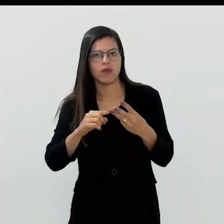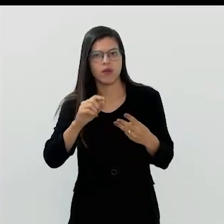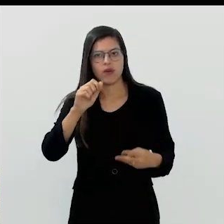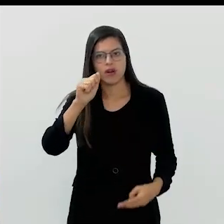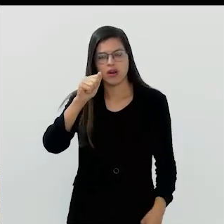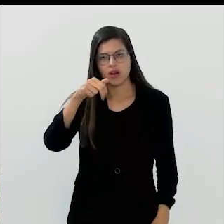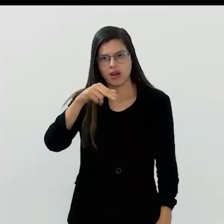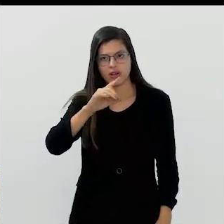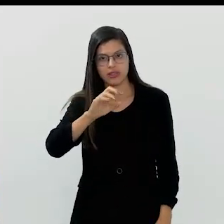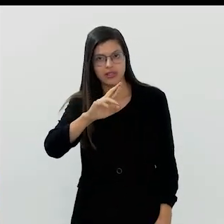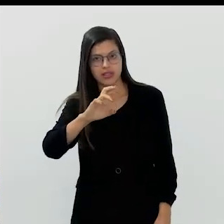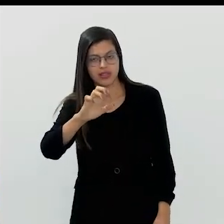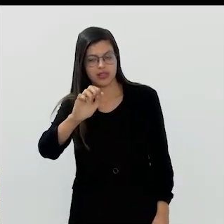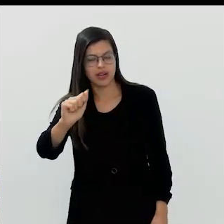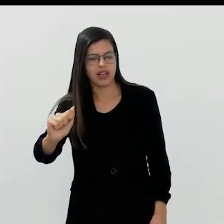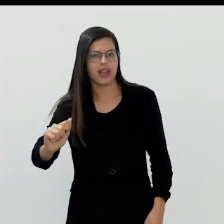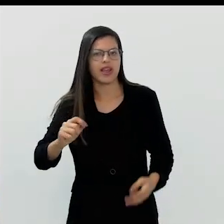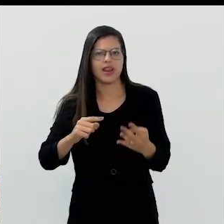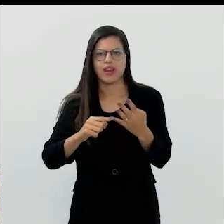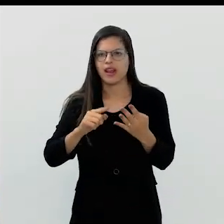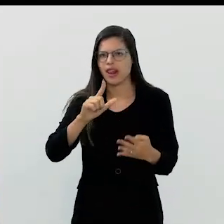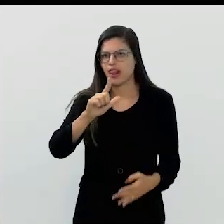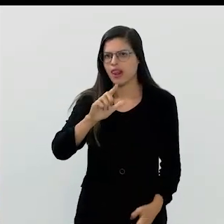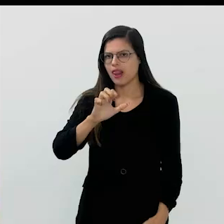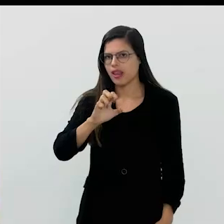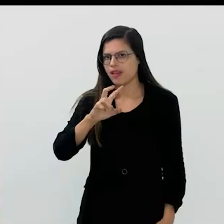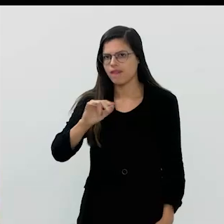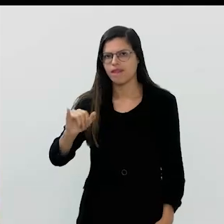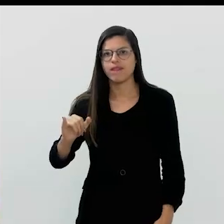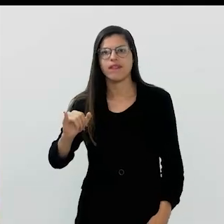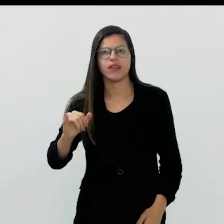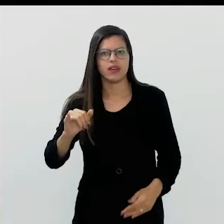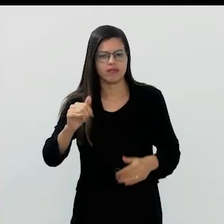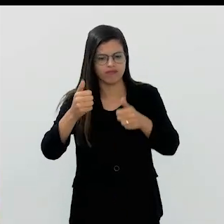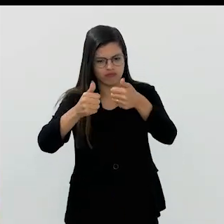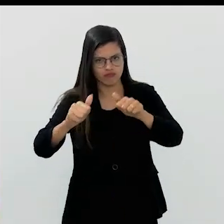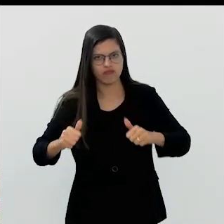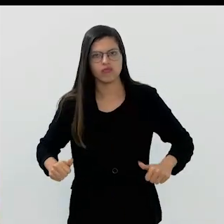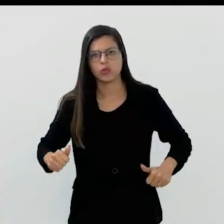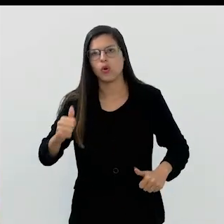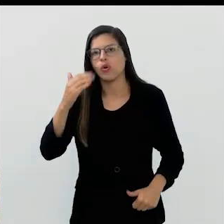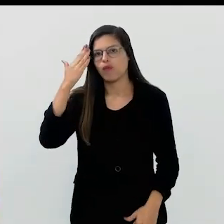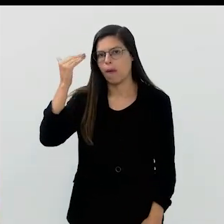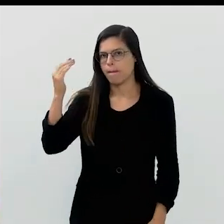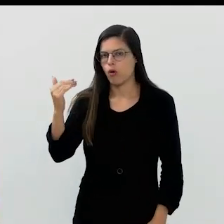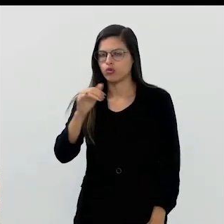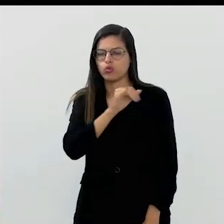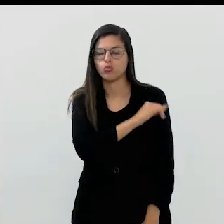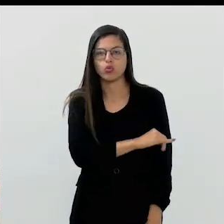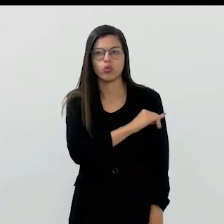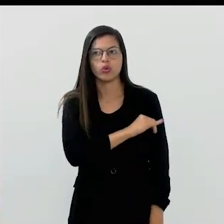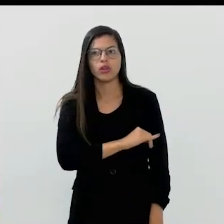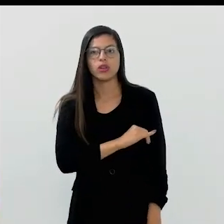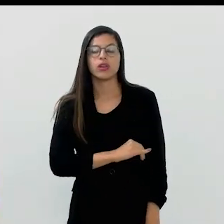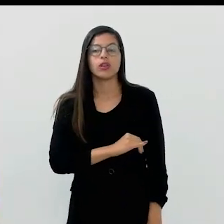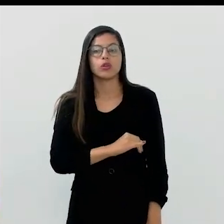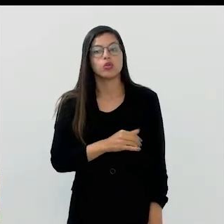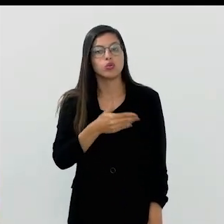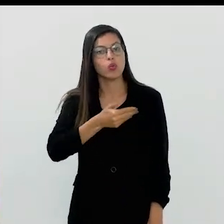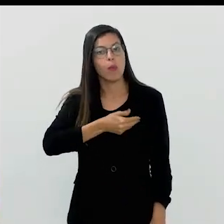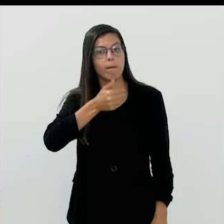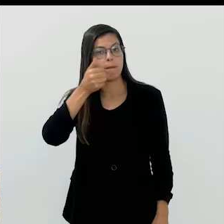com Poge. Eu já trabalhei com Levi, são grandes escultores daqui do Rio de Janeiro. Mas eu me arrisco a dizer que um